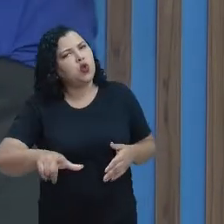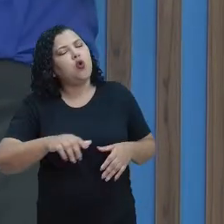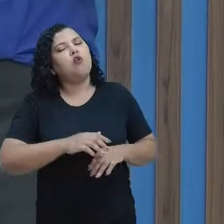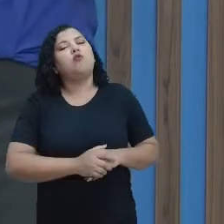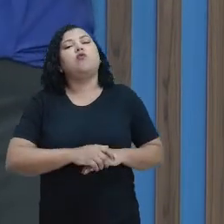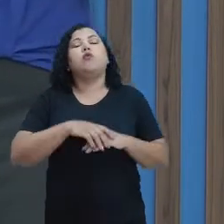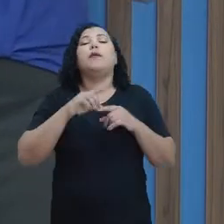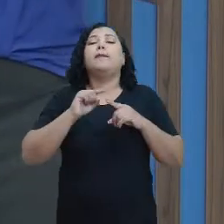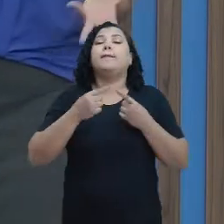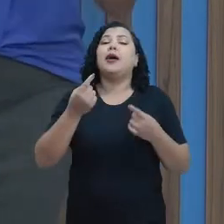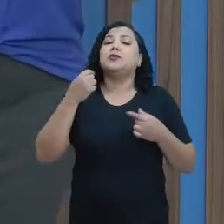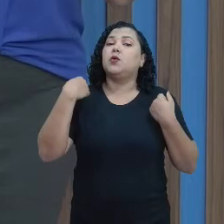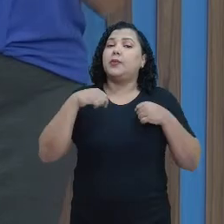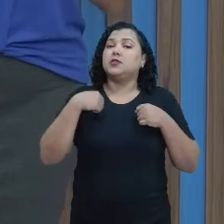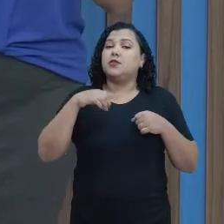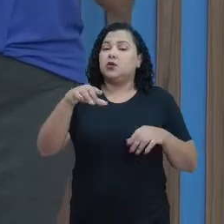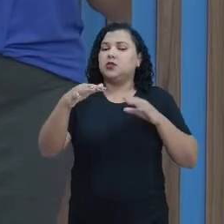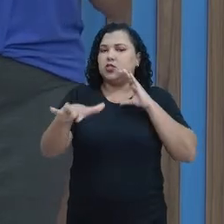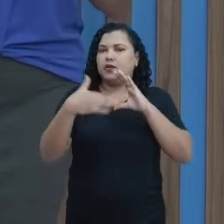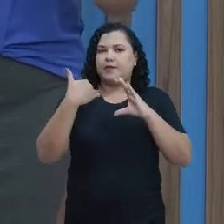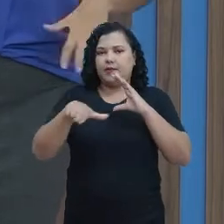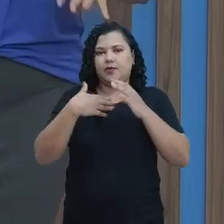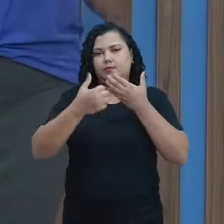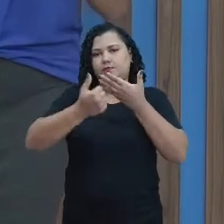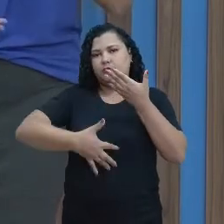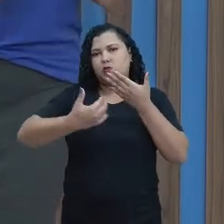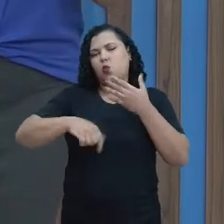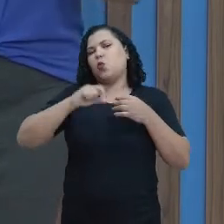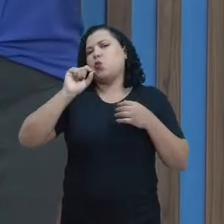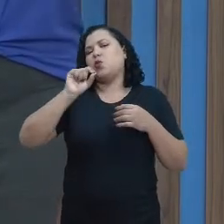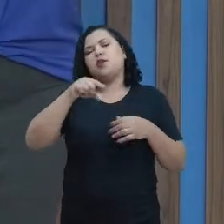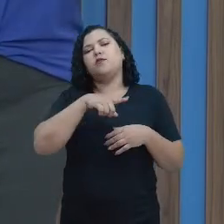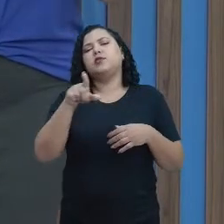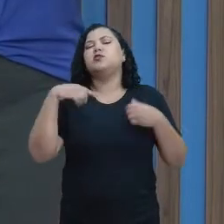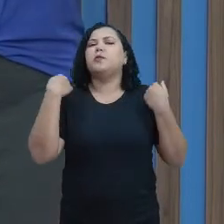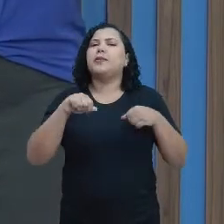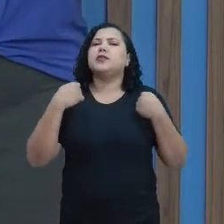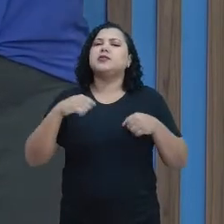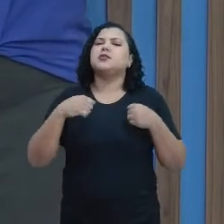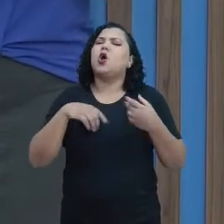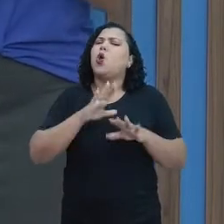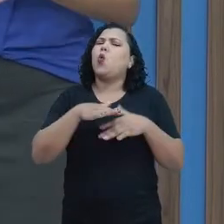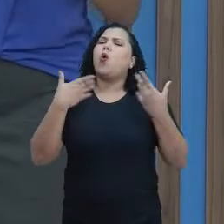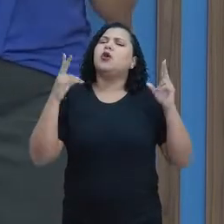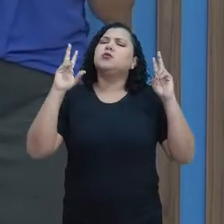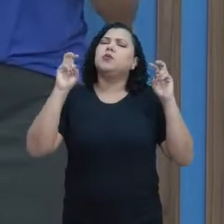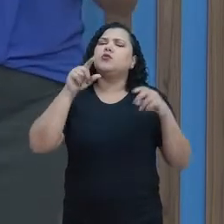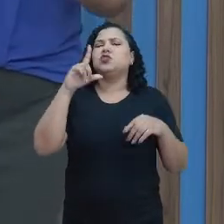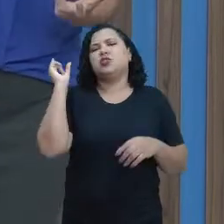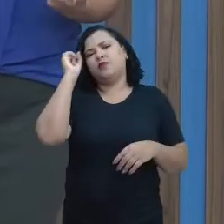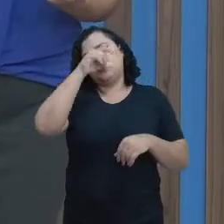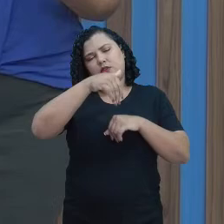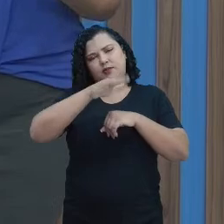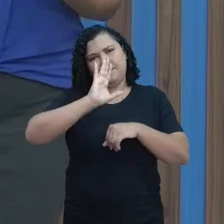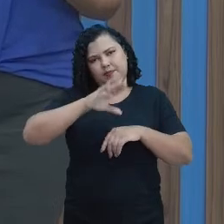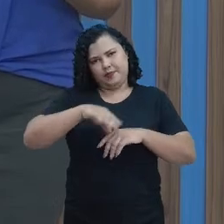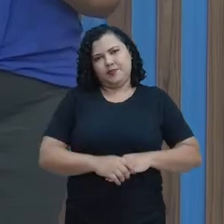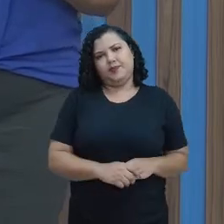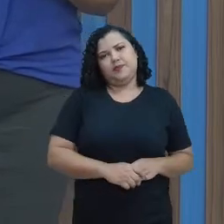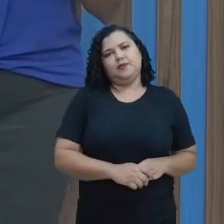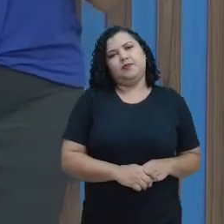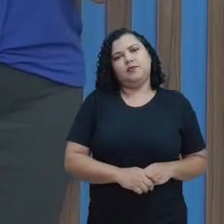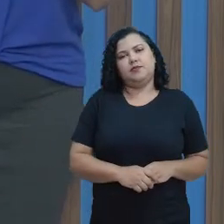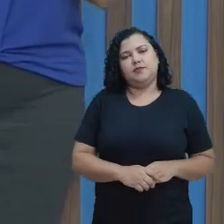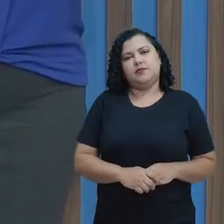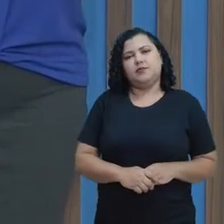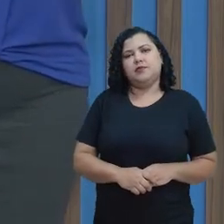só que aí para isso eu preciso que vocês me deem um feedback, me digam o que vocês quais assuntos vocês têm mais dificuldade.